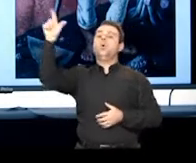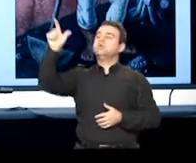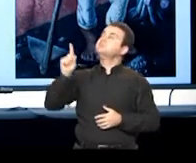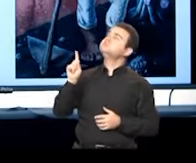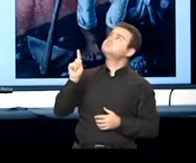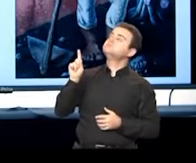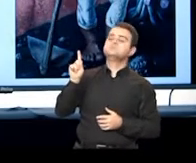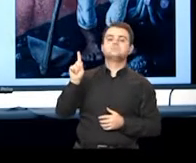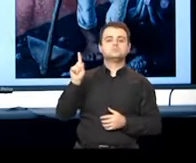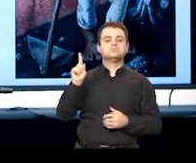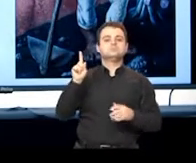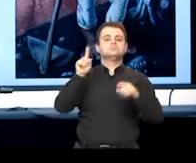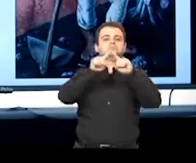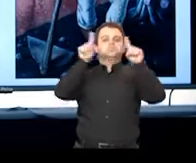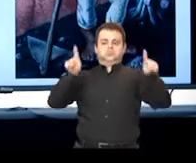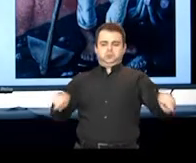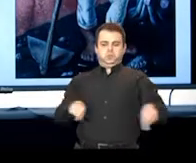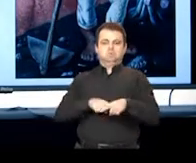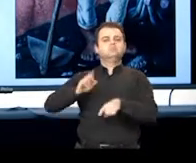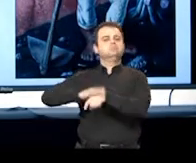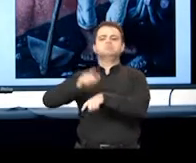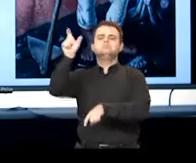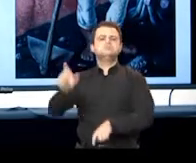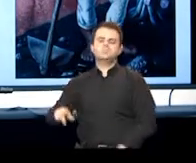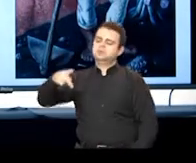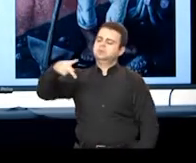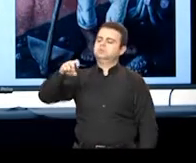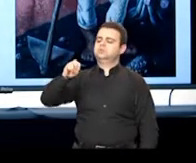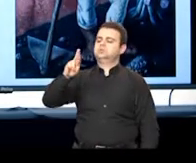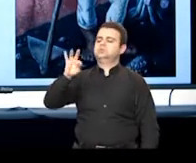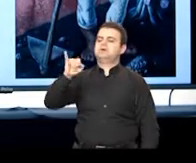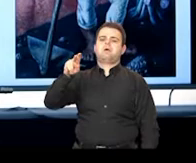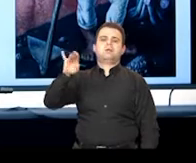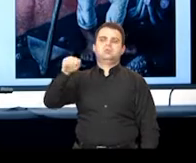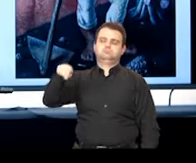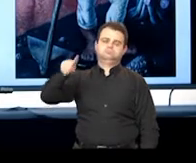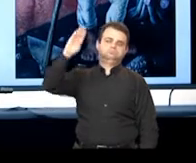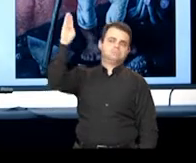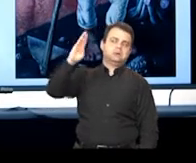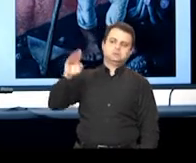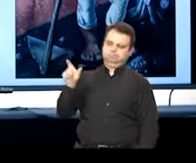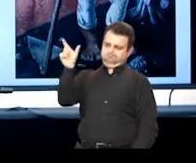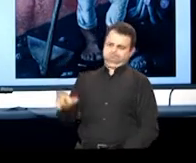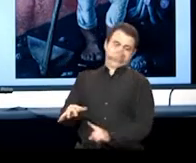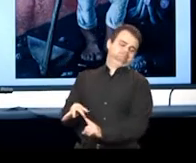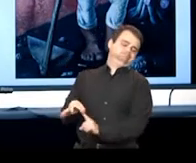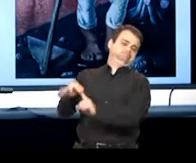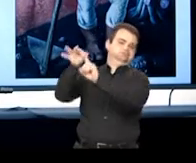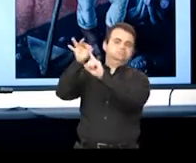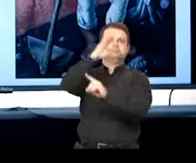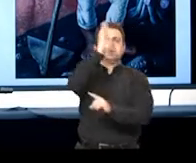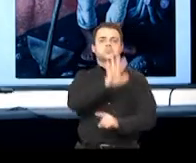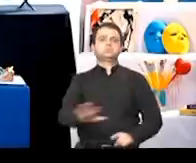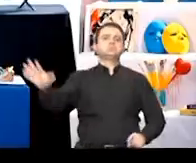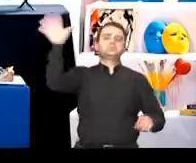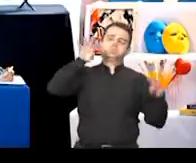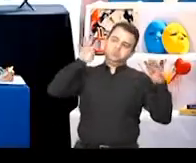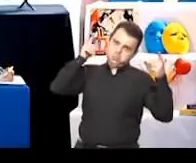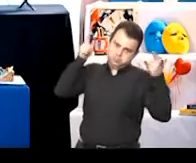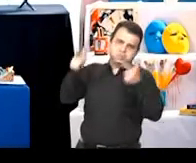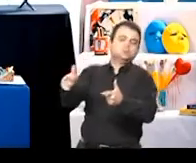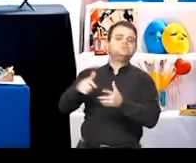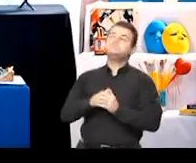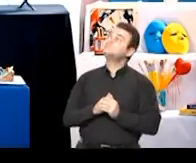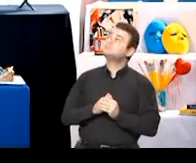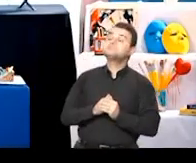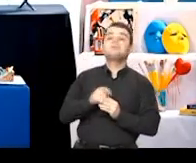Cândido Portinari, um dos mais importantes pintores brasileiros, e o seu Lavrador de Café.